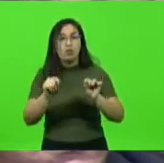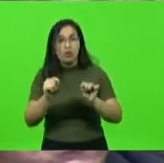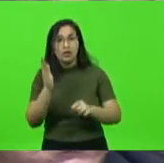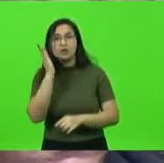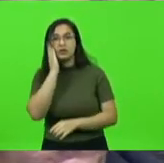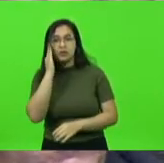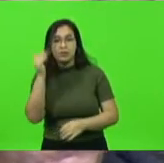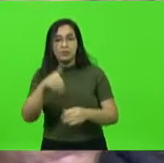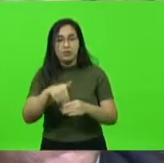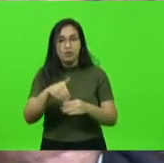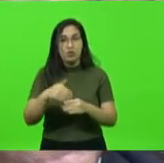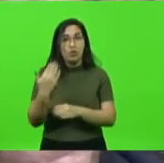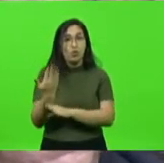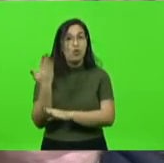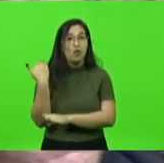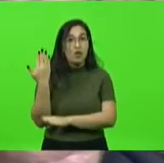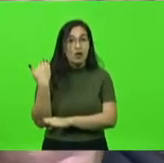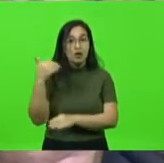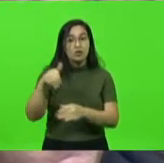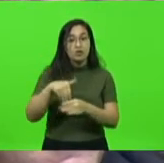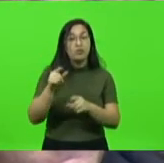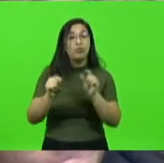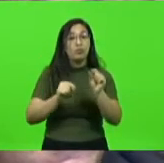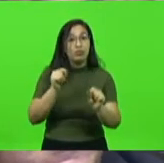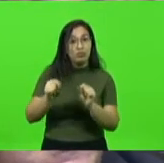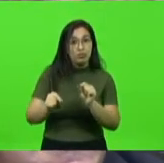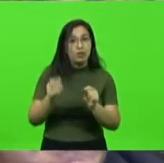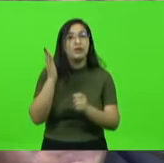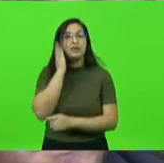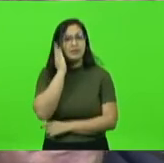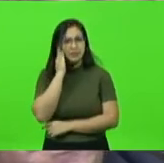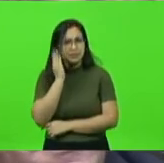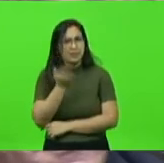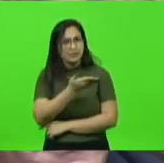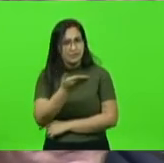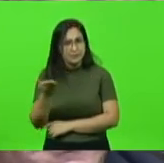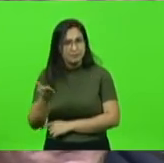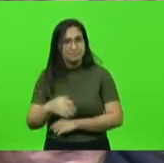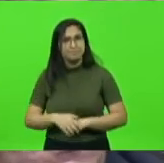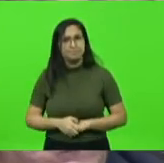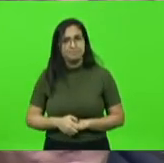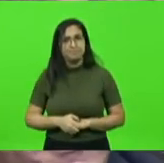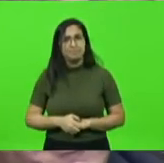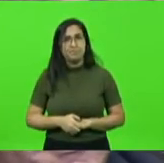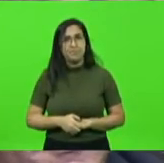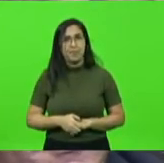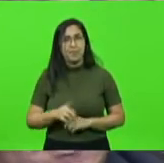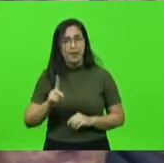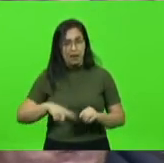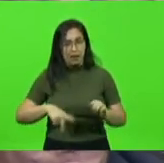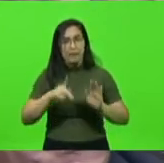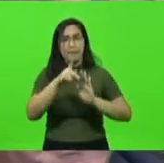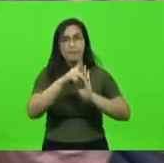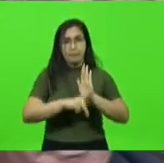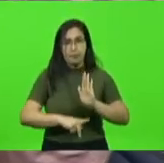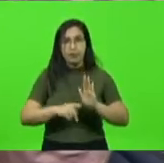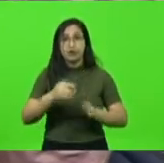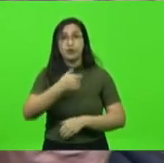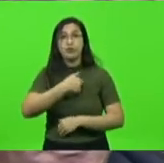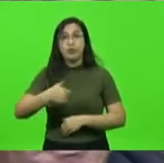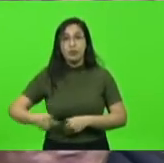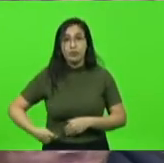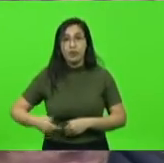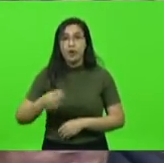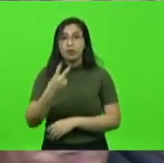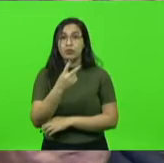agora, minutos atrás, aqui em relação ao oficialato. E esse é um projeto de governo, sim. É um projeto de governo